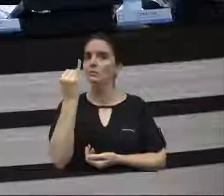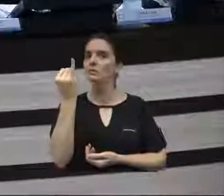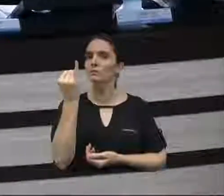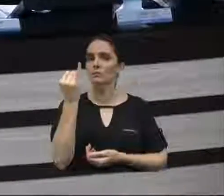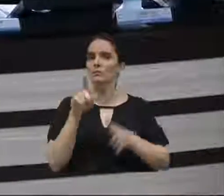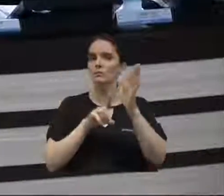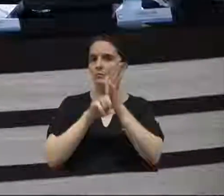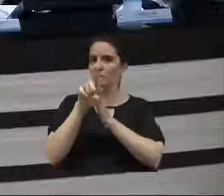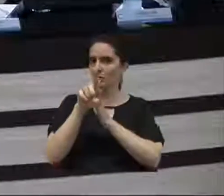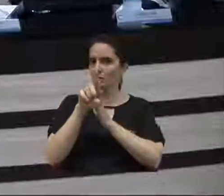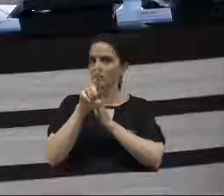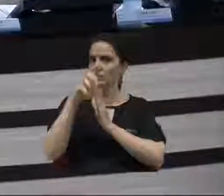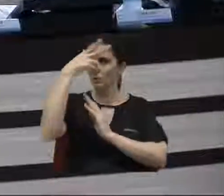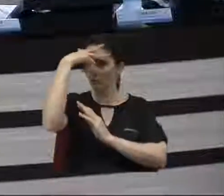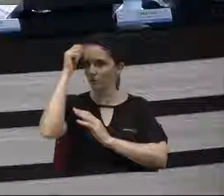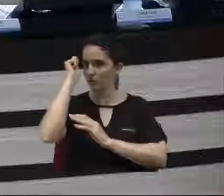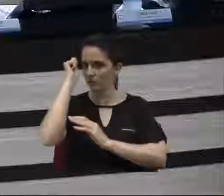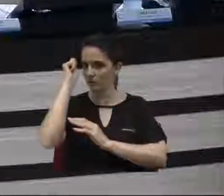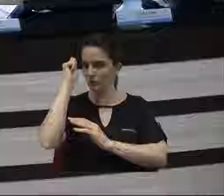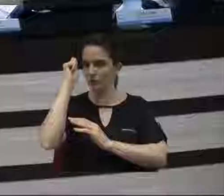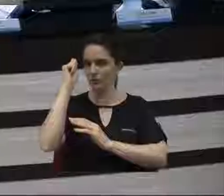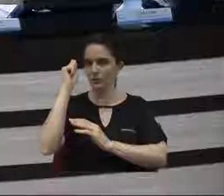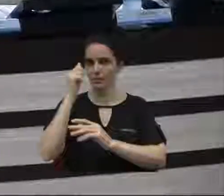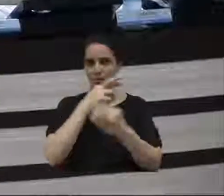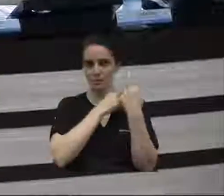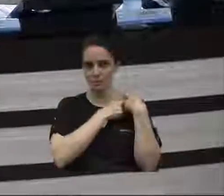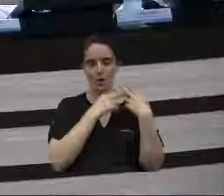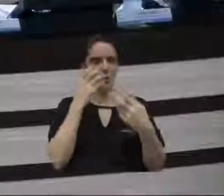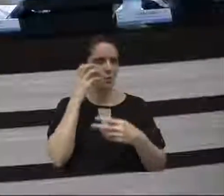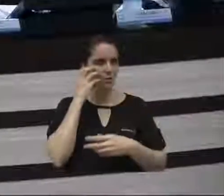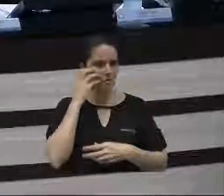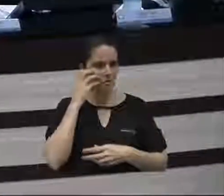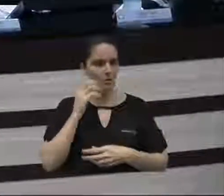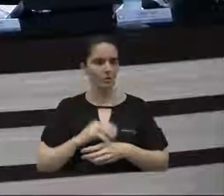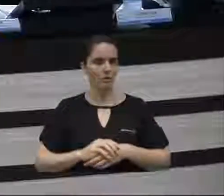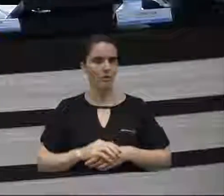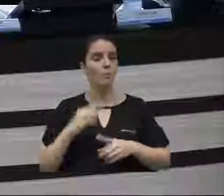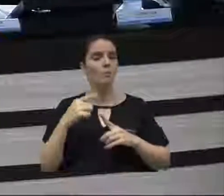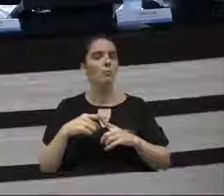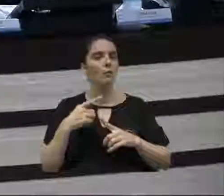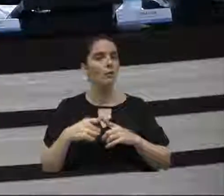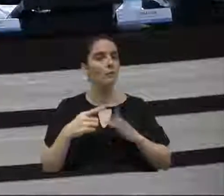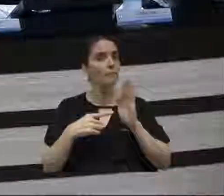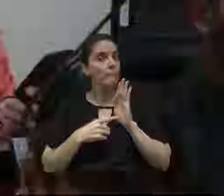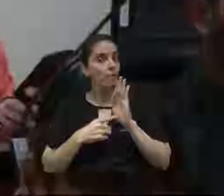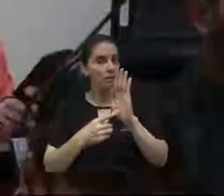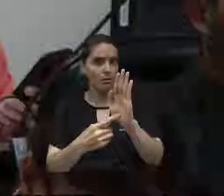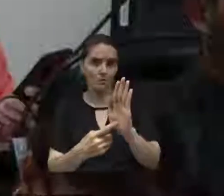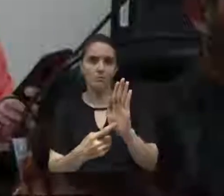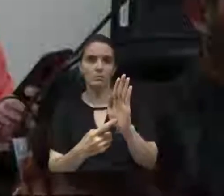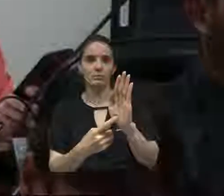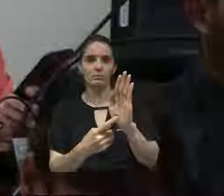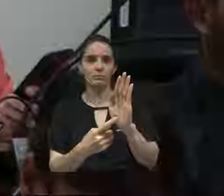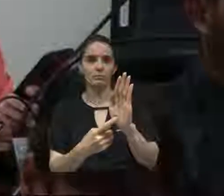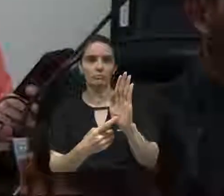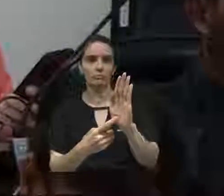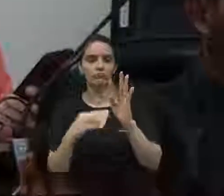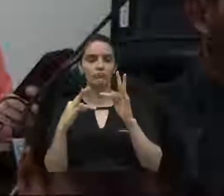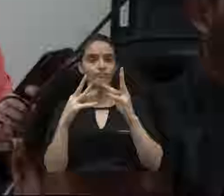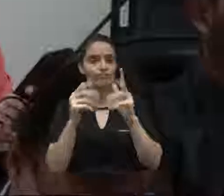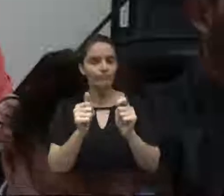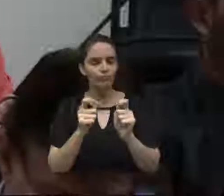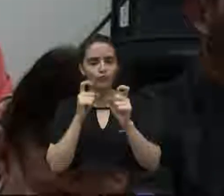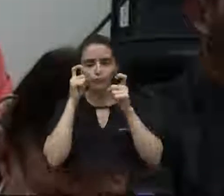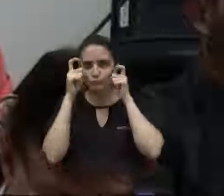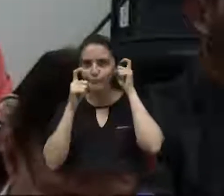requerimento do doutor Marcelo que mostra uma preocupação que todos nós temos com